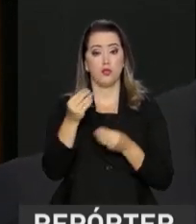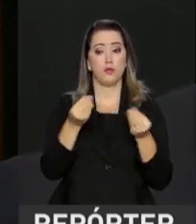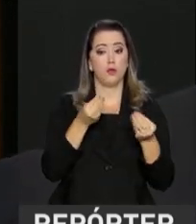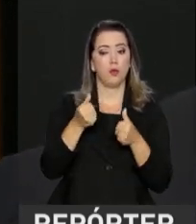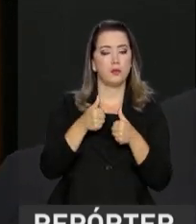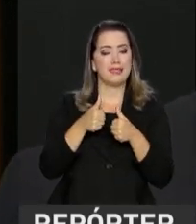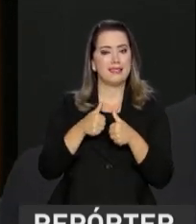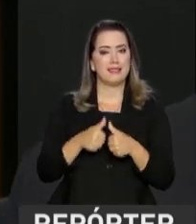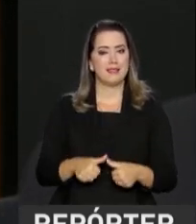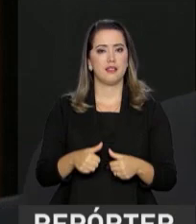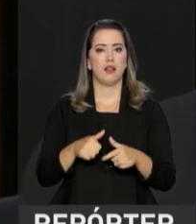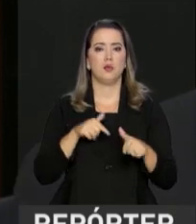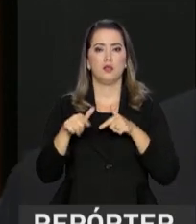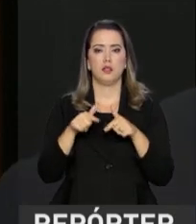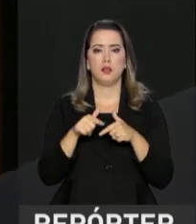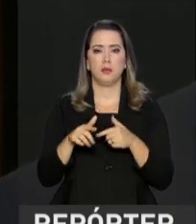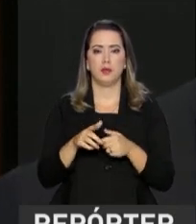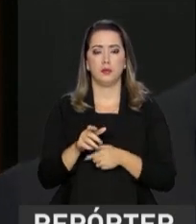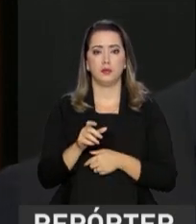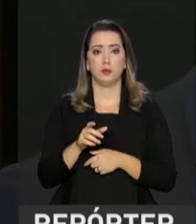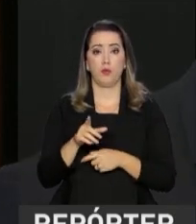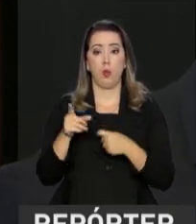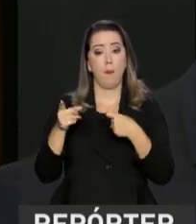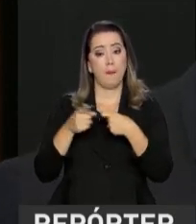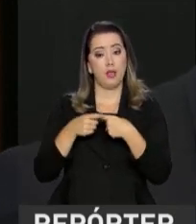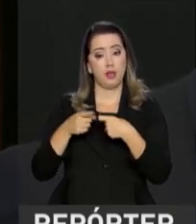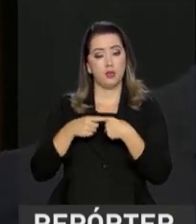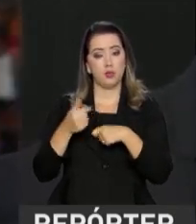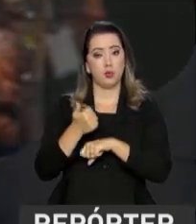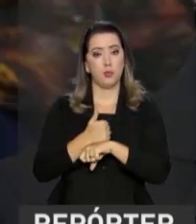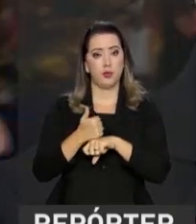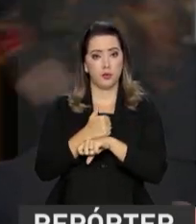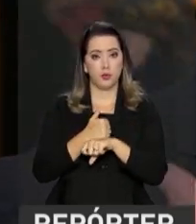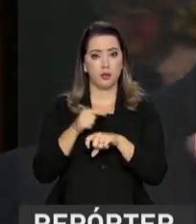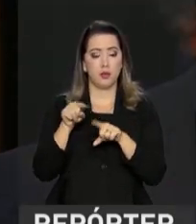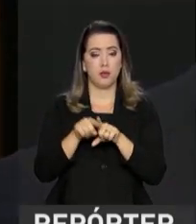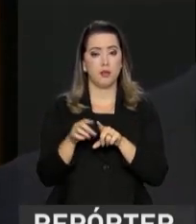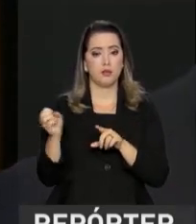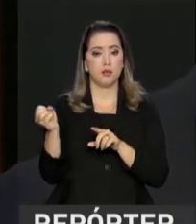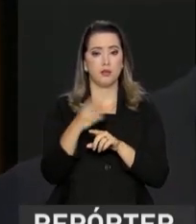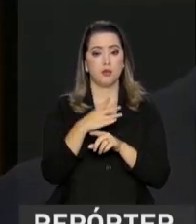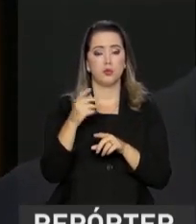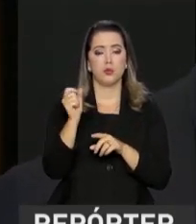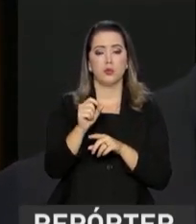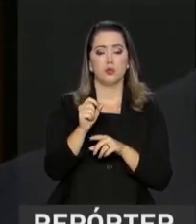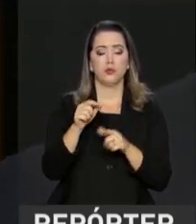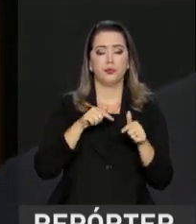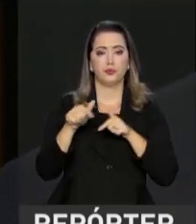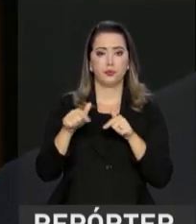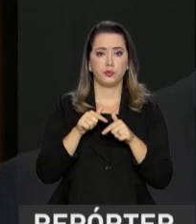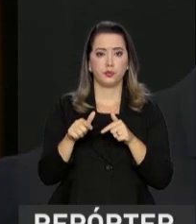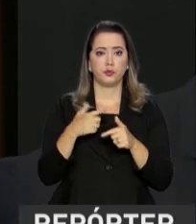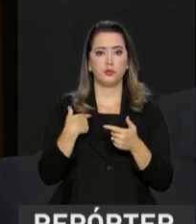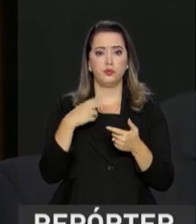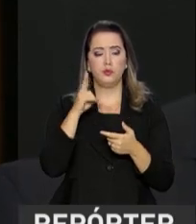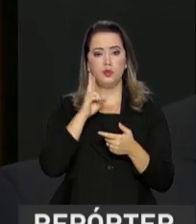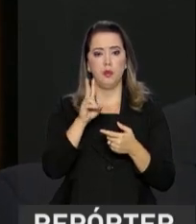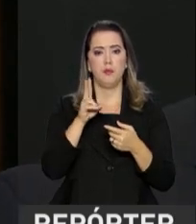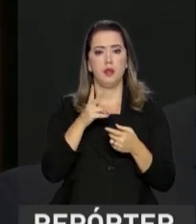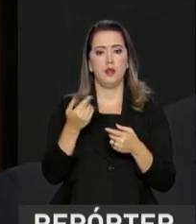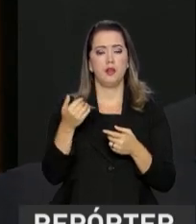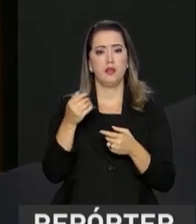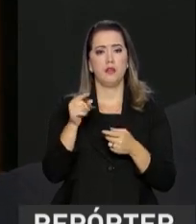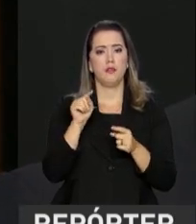àqueles peritos que aderirem a essa nova modalidade ou seja uma pontuação para o trabalho executado e não apenas